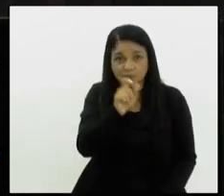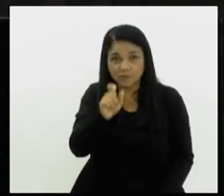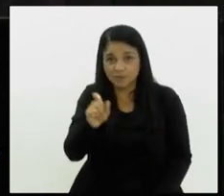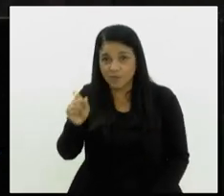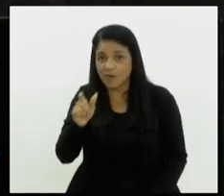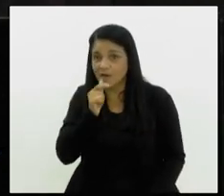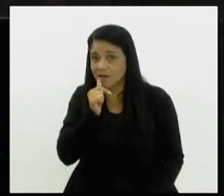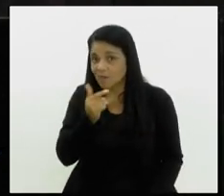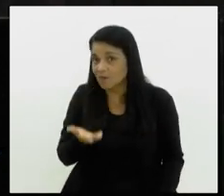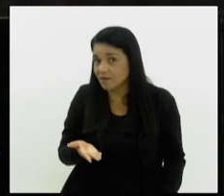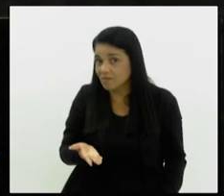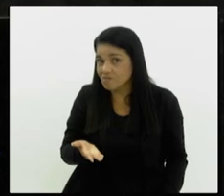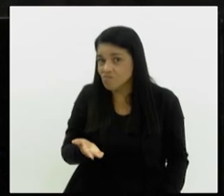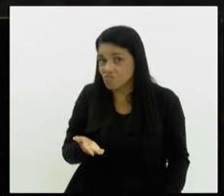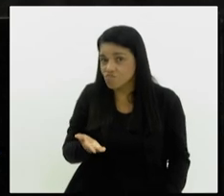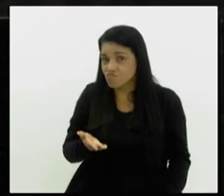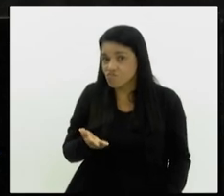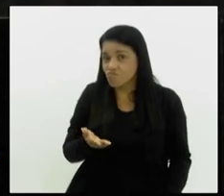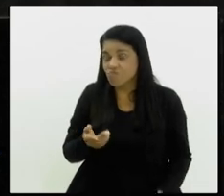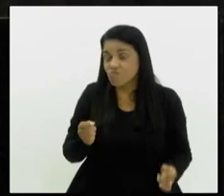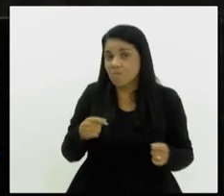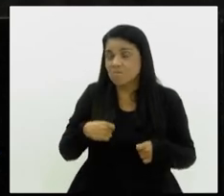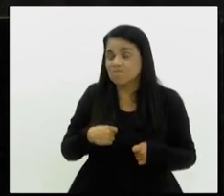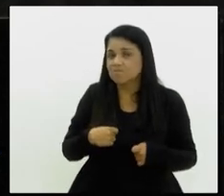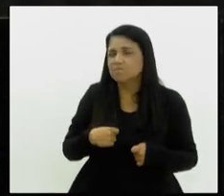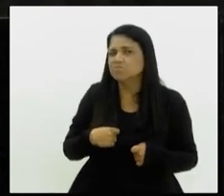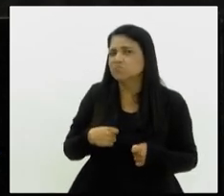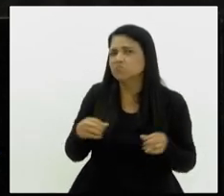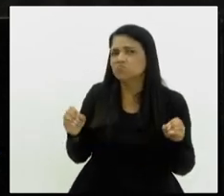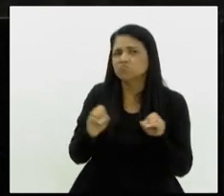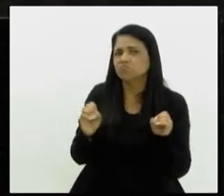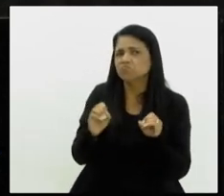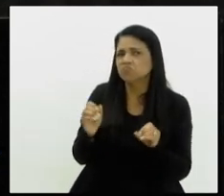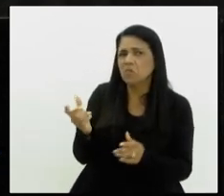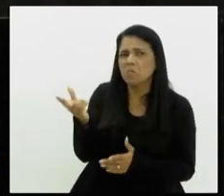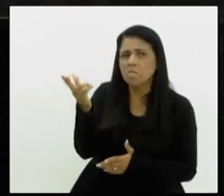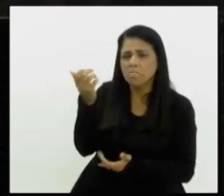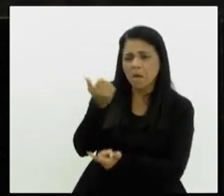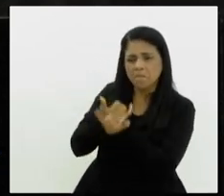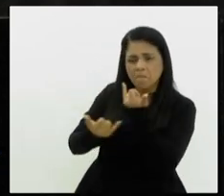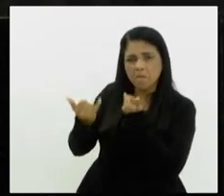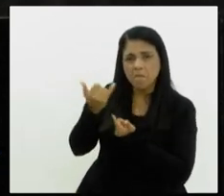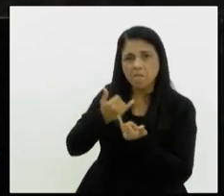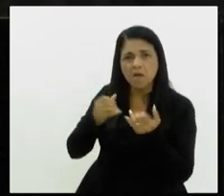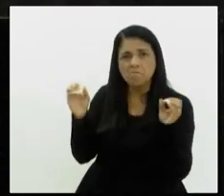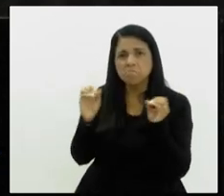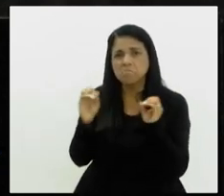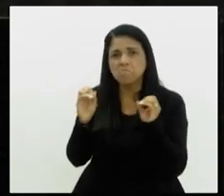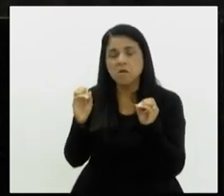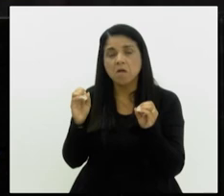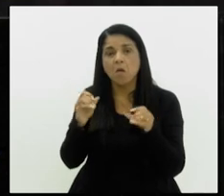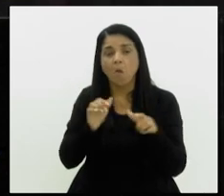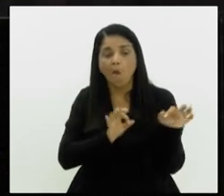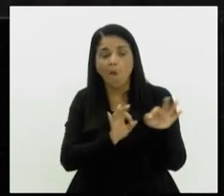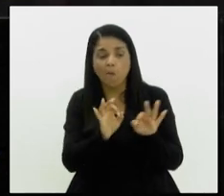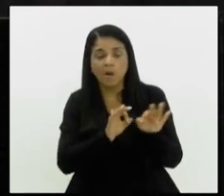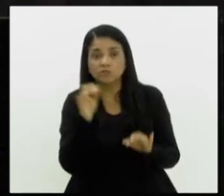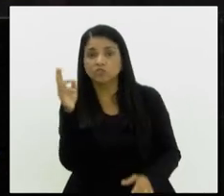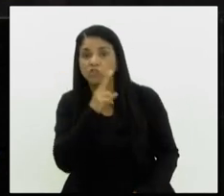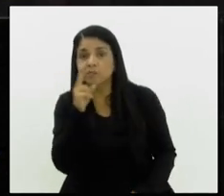Mink, é que eu não vi falar qual é o plano de emergência quando isso